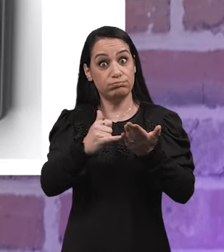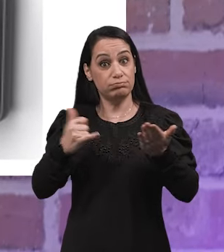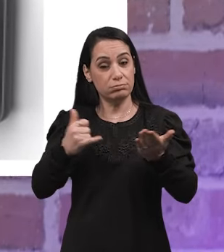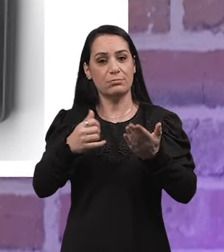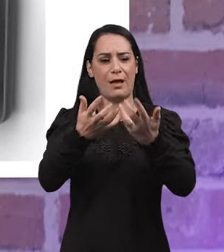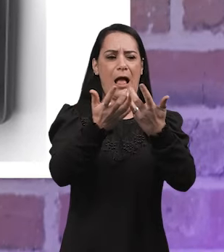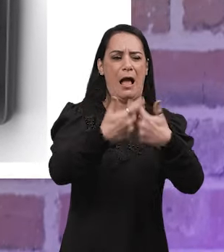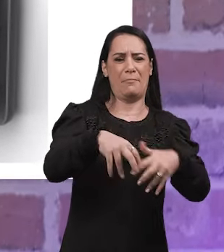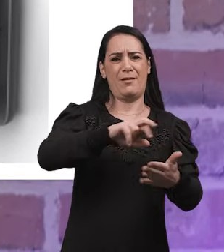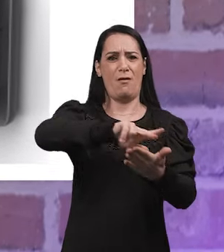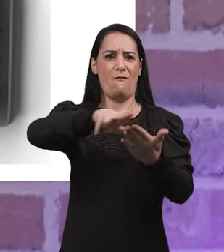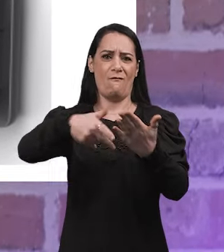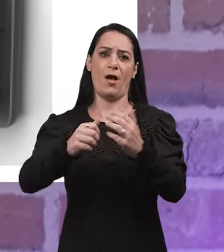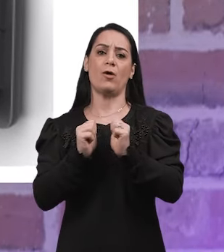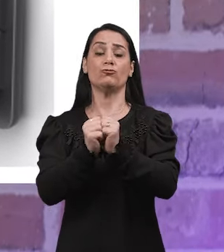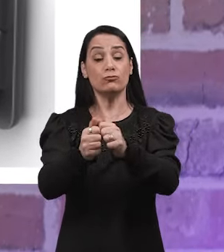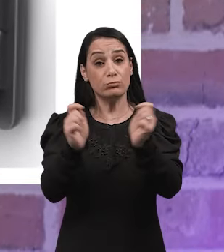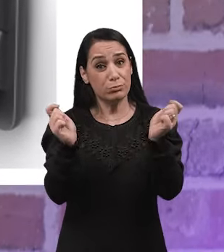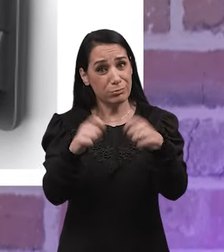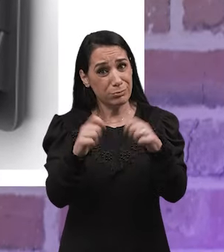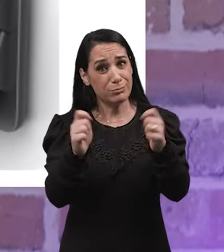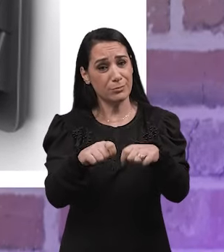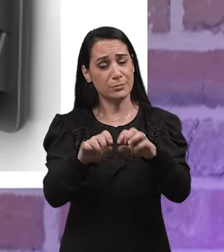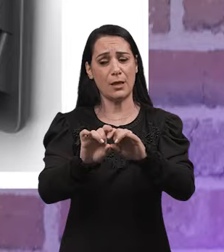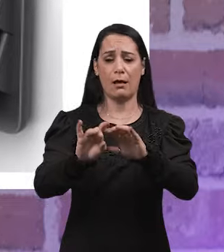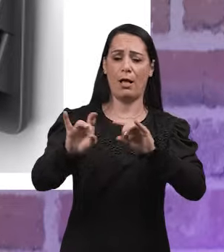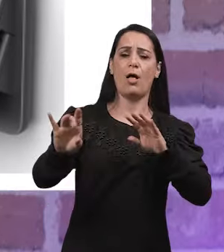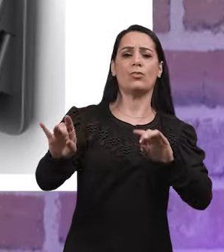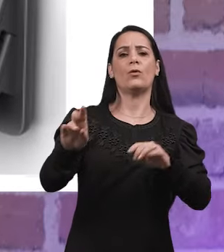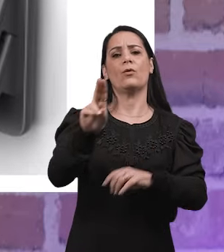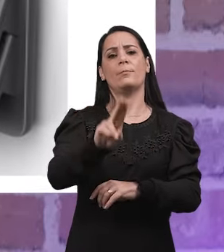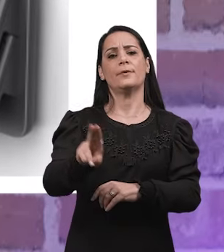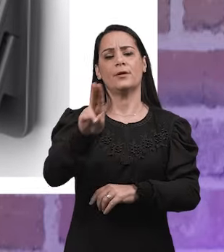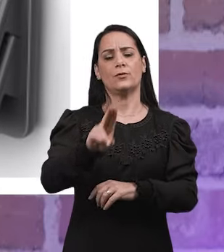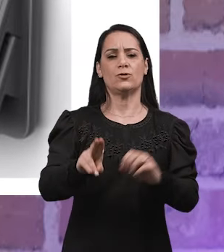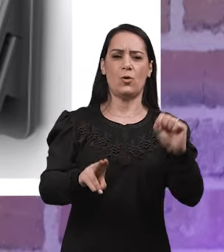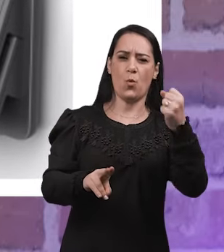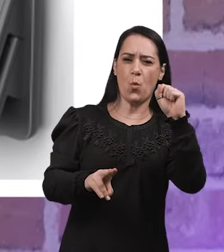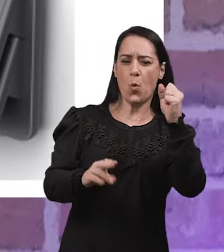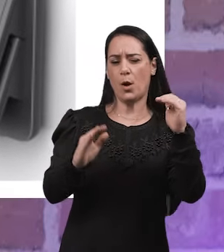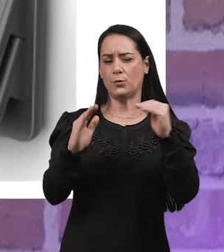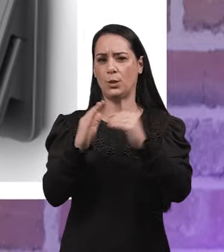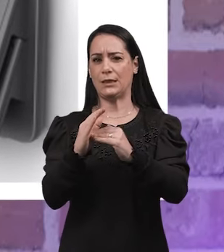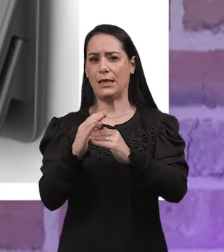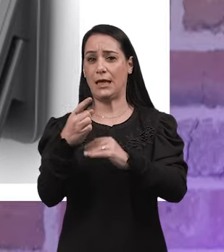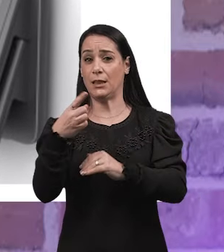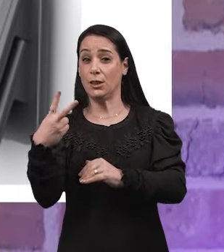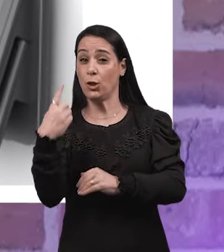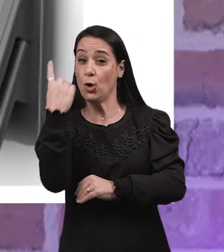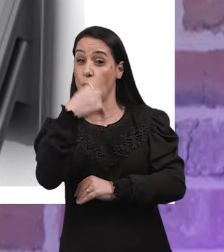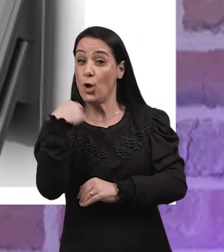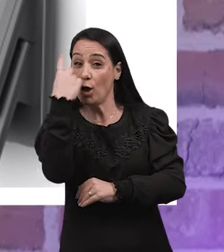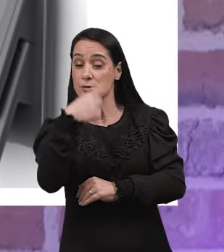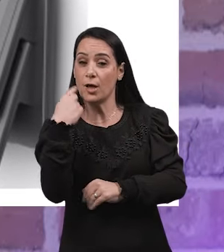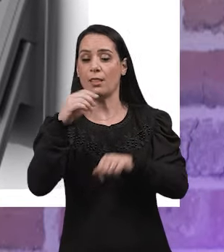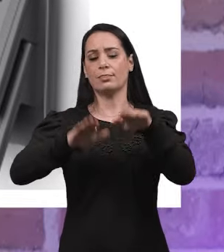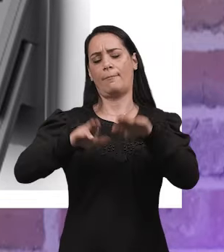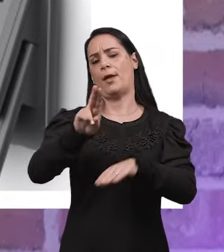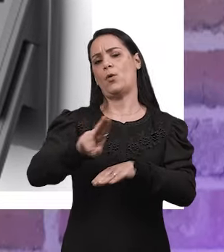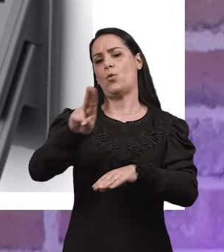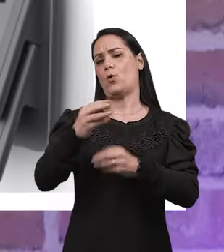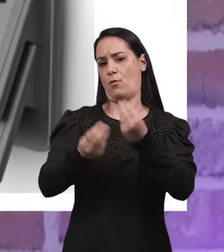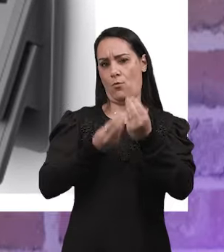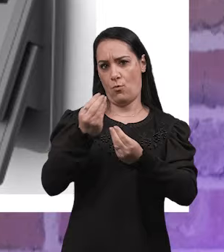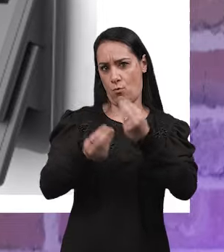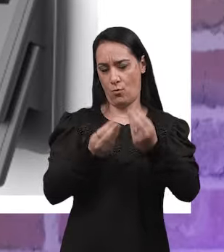capaz de alimentar diversos aparelhos ao mesmo tempo, tendo autonomia de utilização que vai de 8 a 12